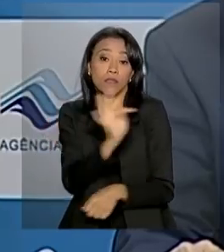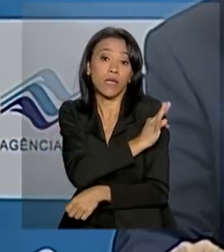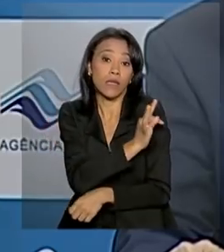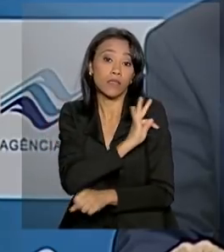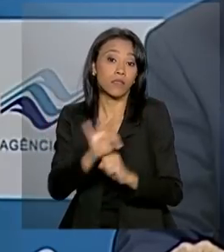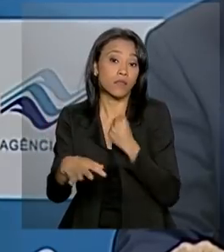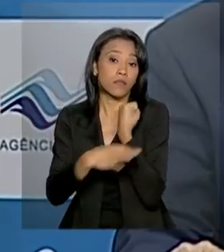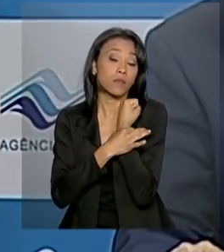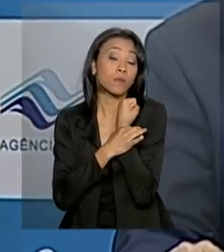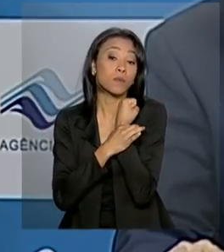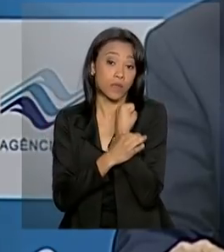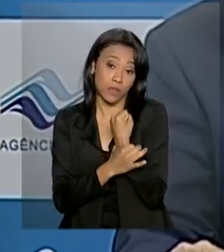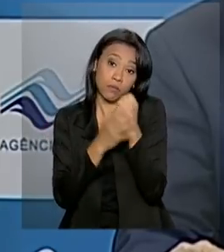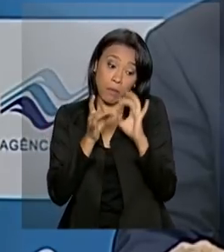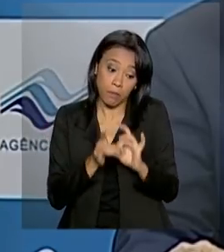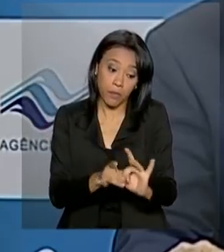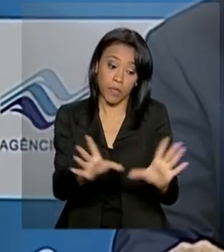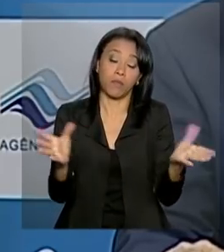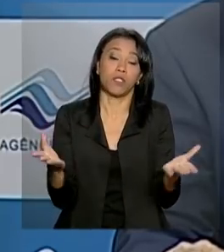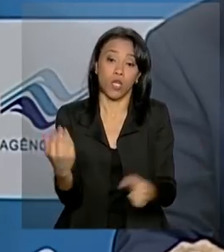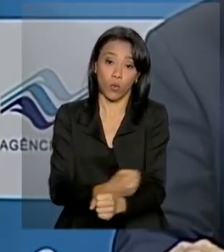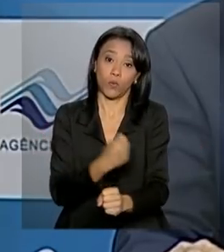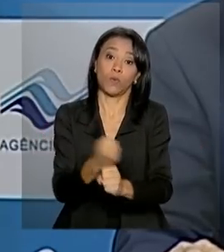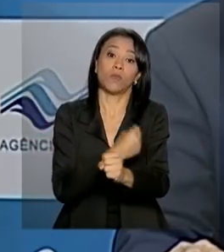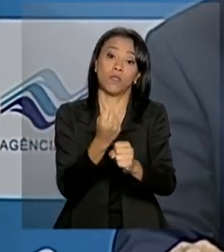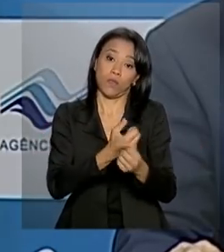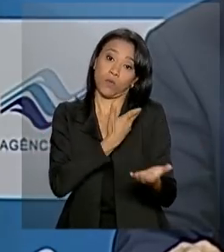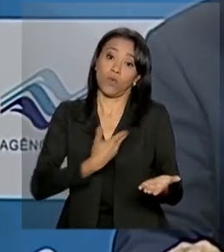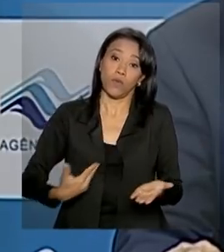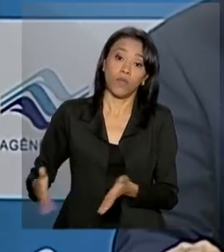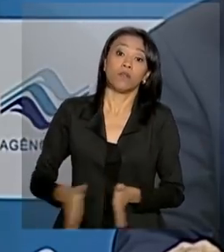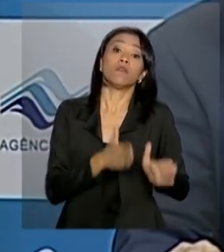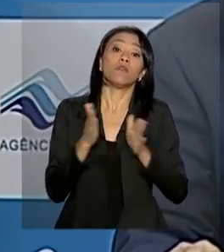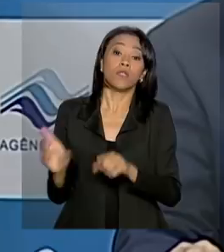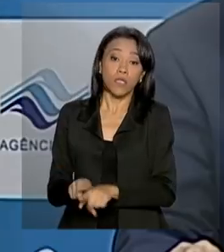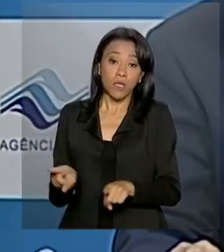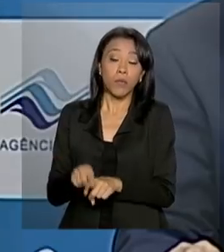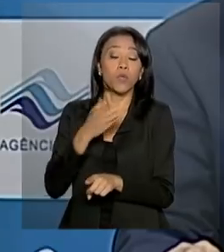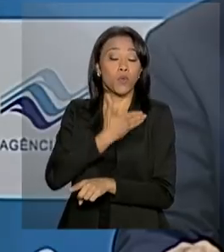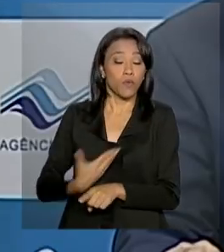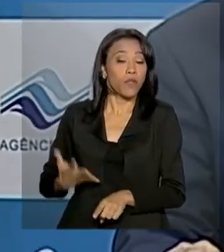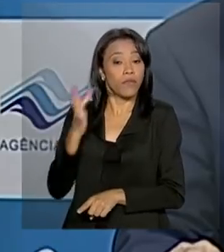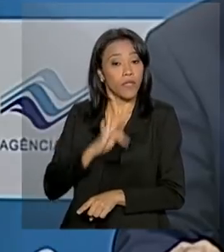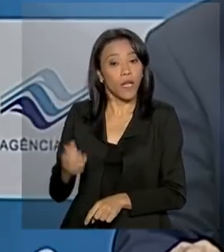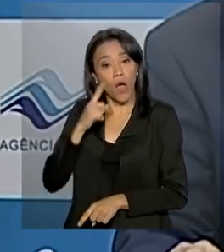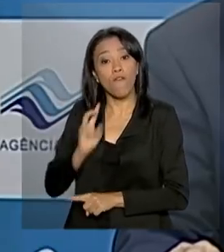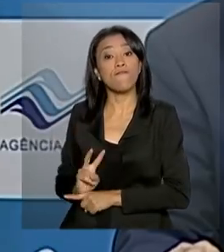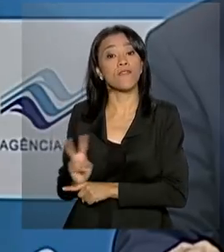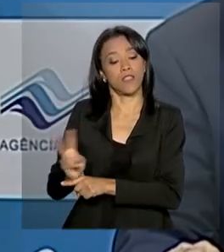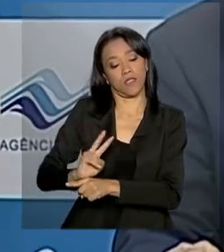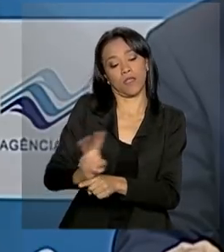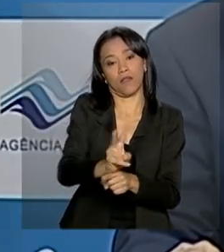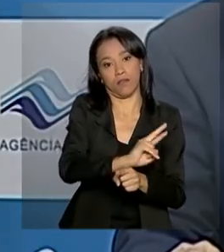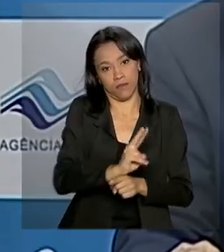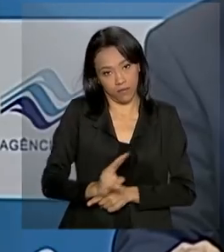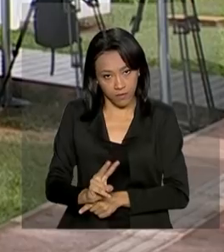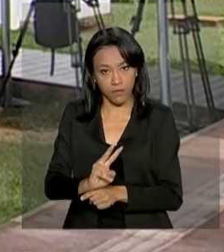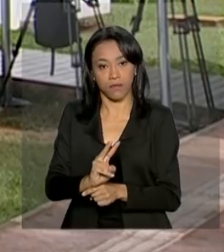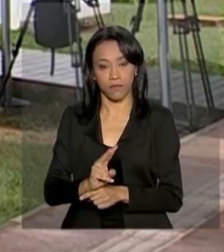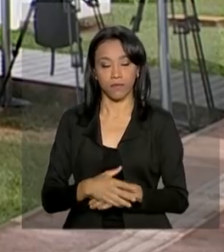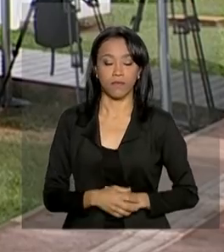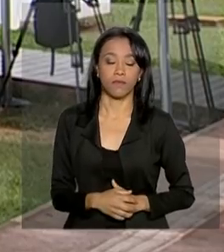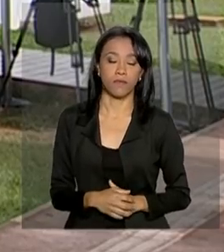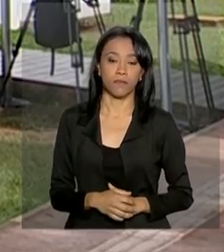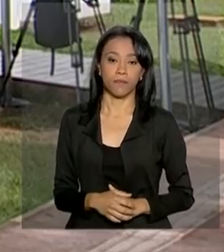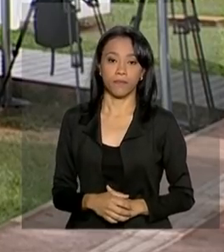seguras para liberar os projetos, quanto ao governo federal na fiscalização depois que já está em operação.